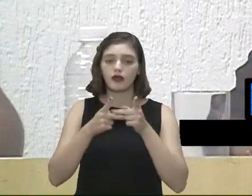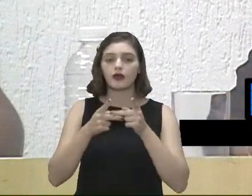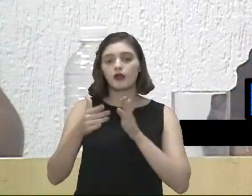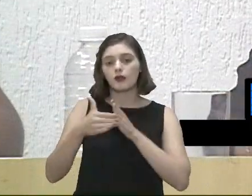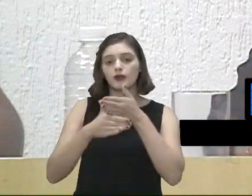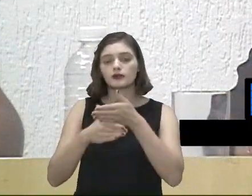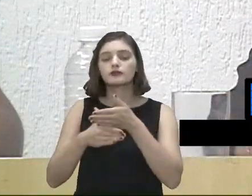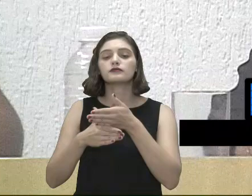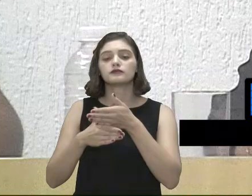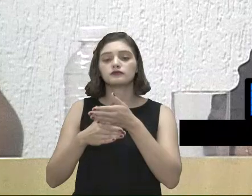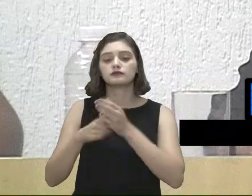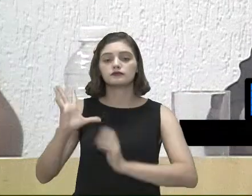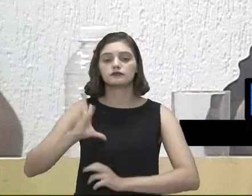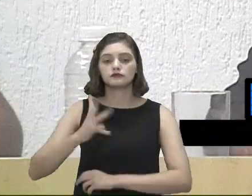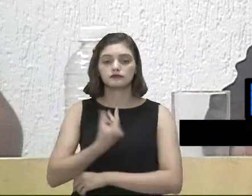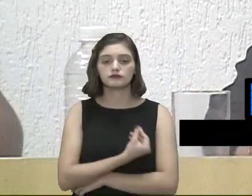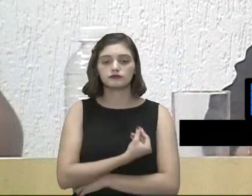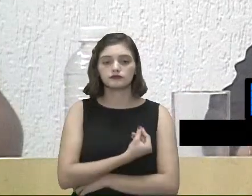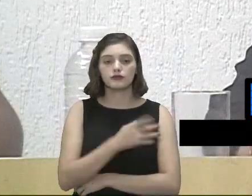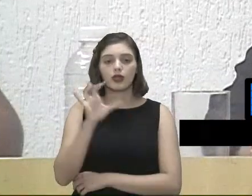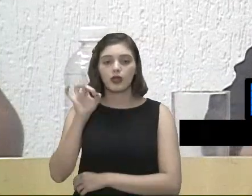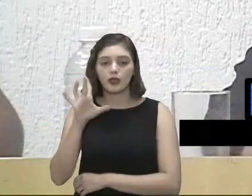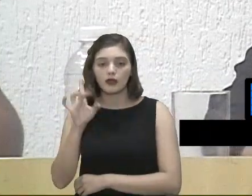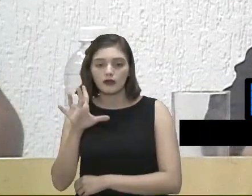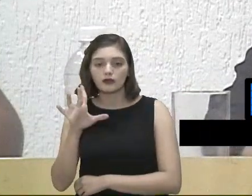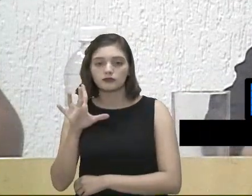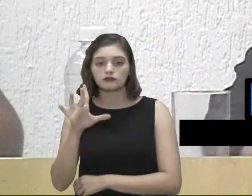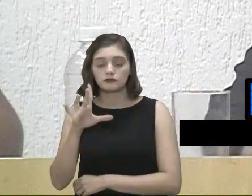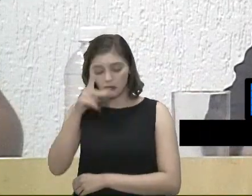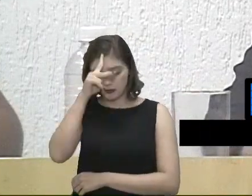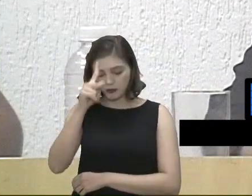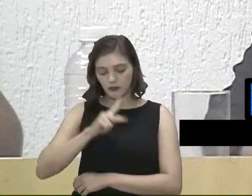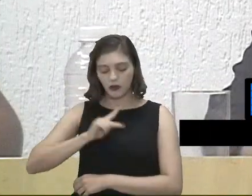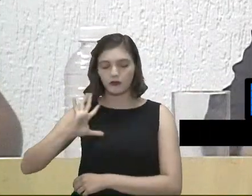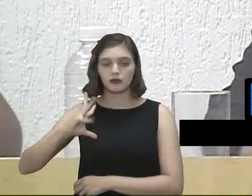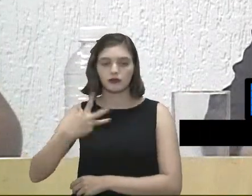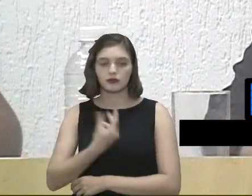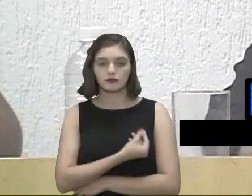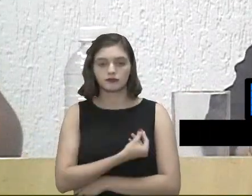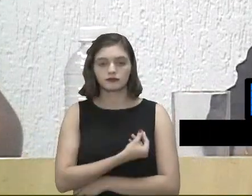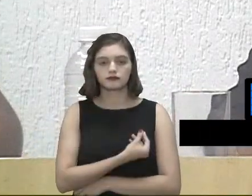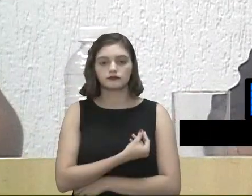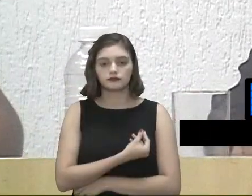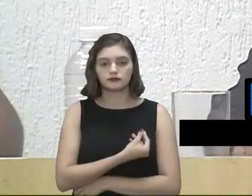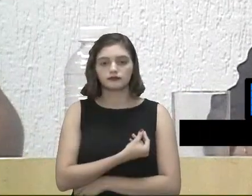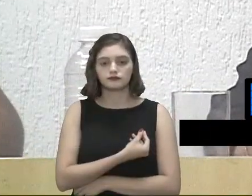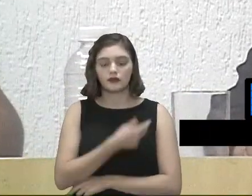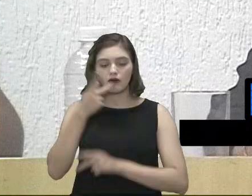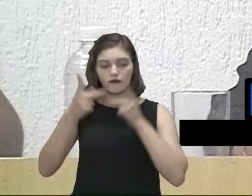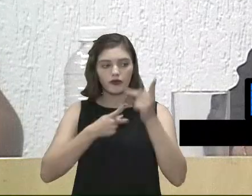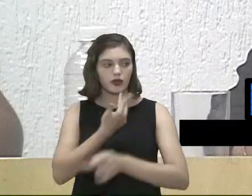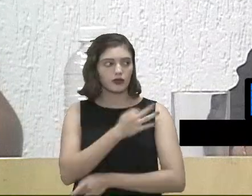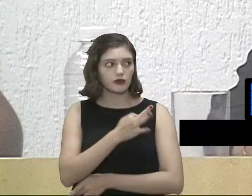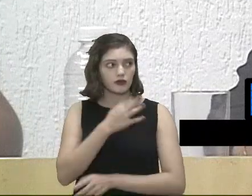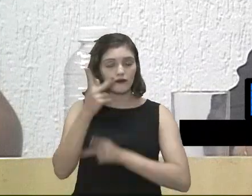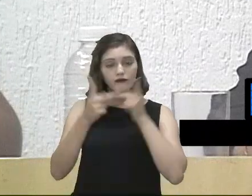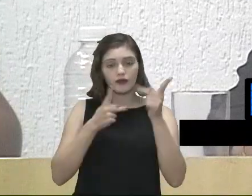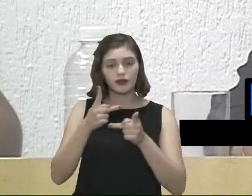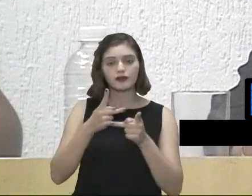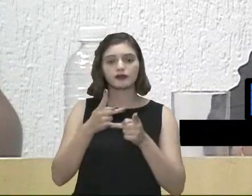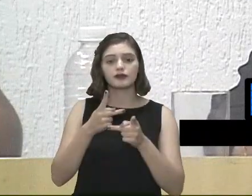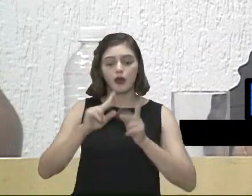pessoas trans não fica só com pessoas trans. É tocar uma ferida que vem falar